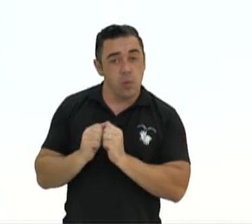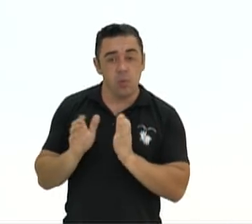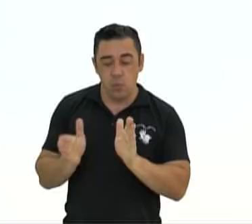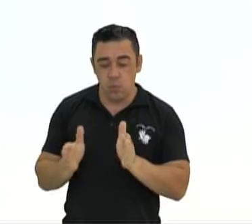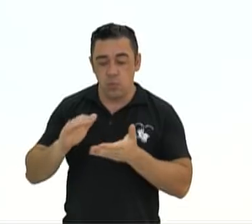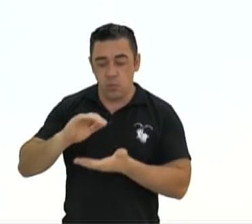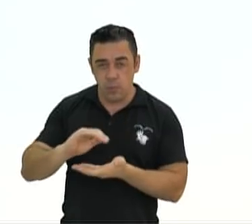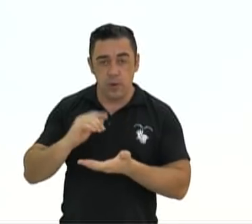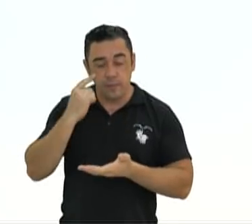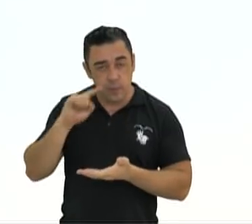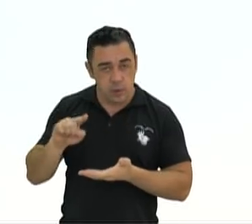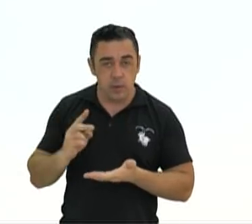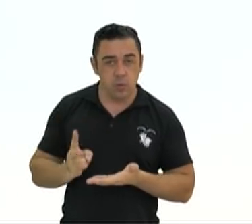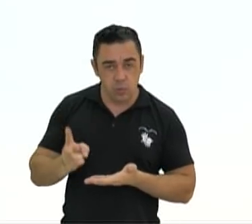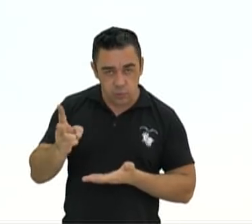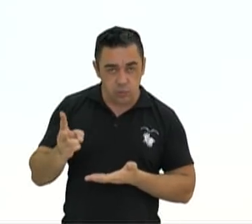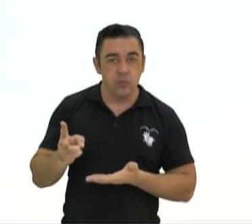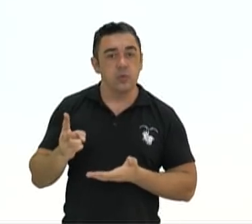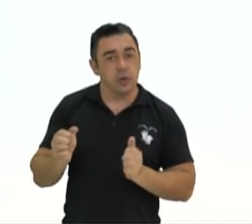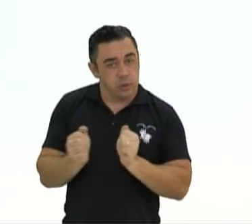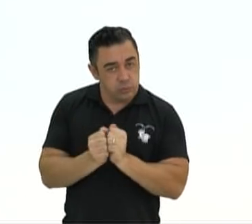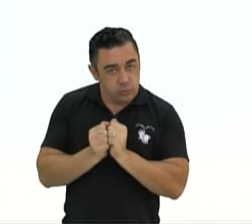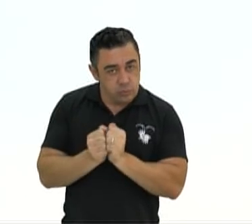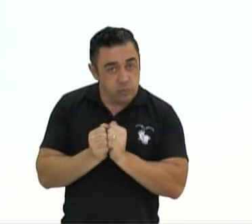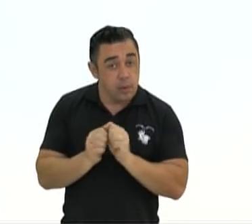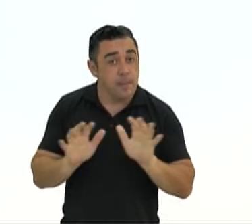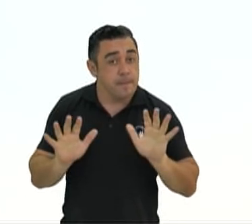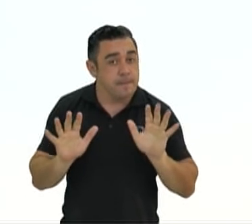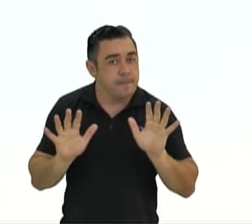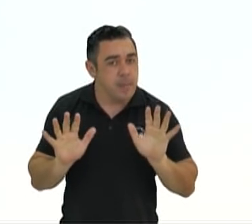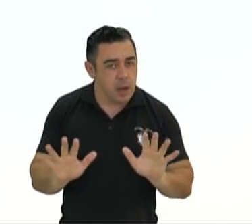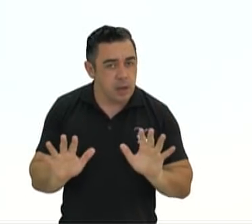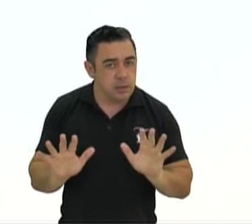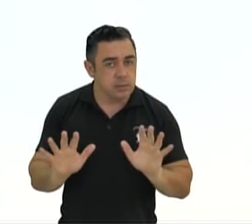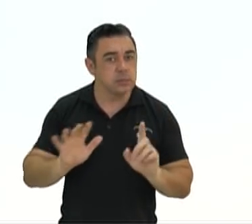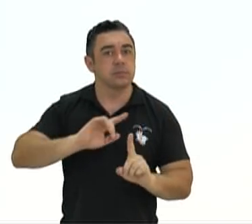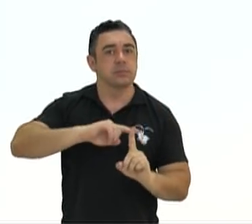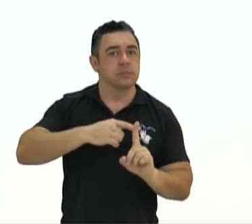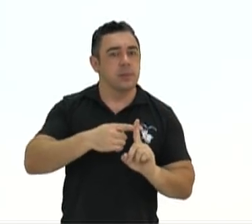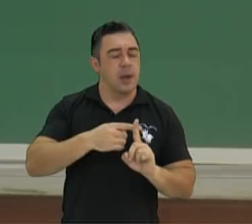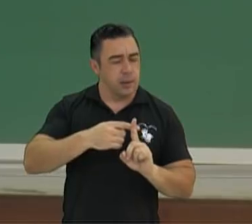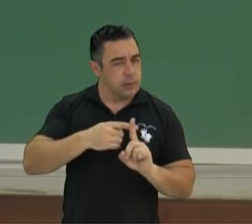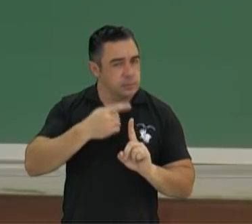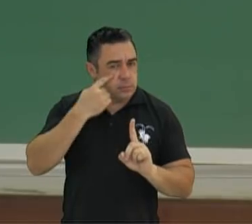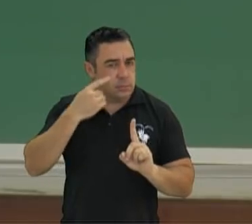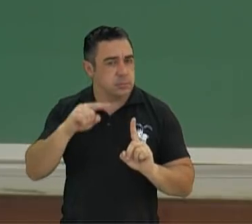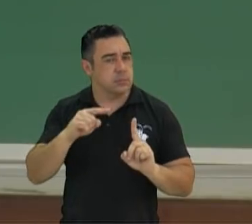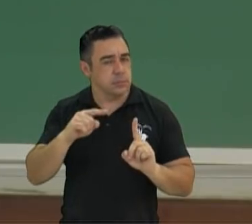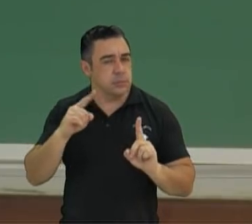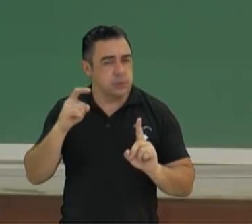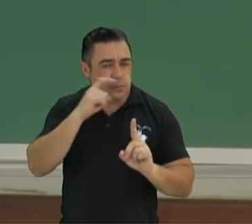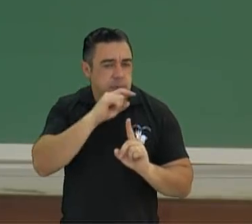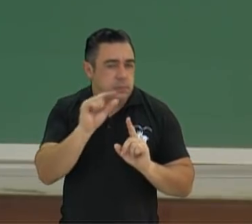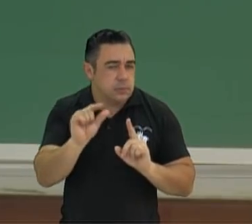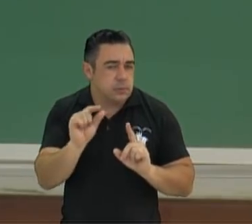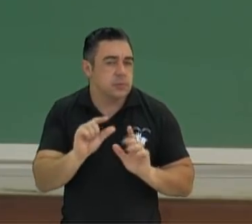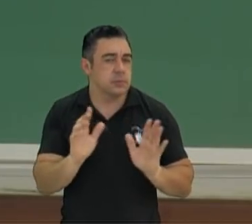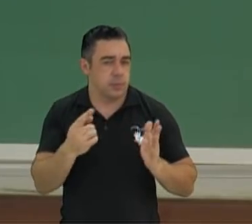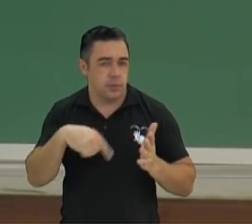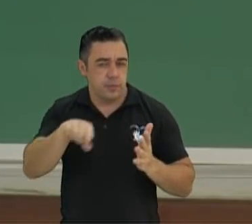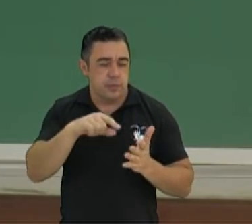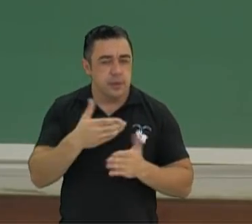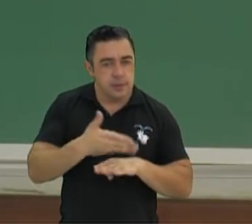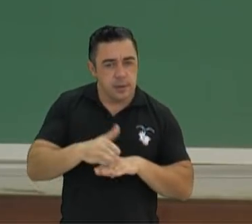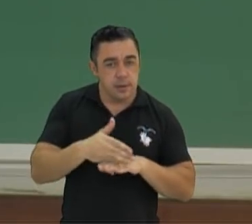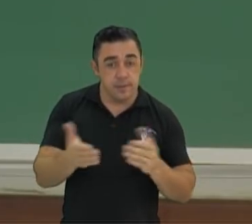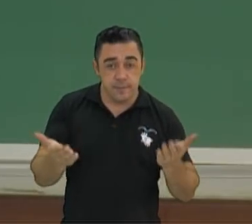continuar calculando o volume dos blocos retangulares e cubos, porém, com mais aplicações para vocês trabalharem, certinho?